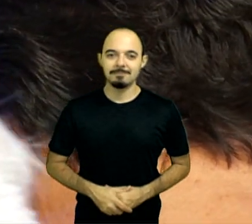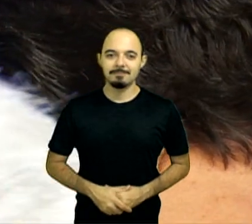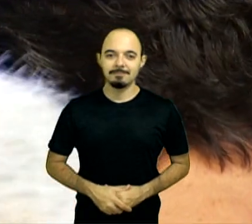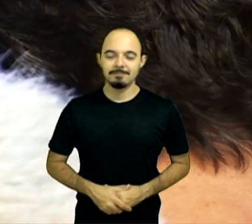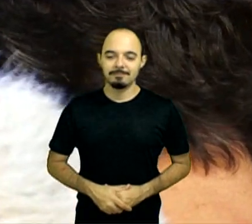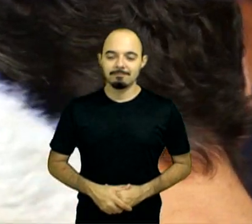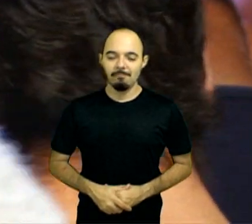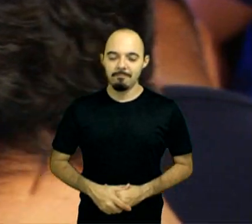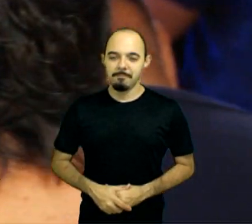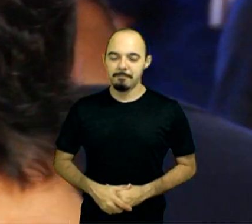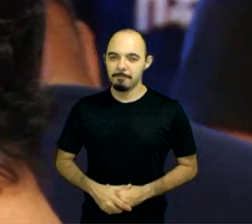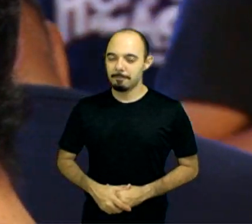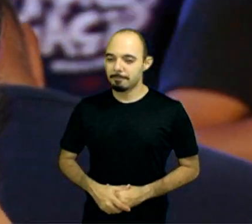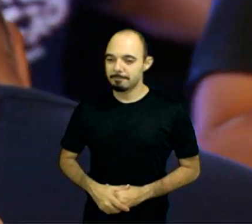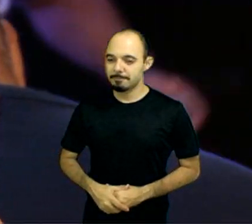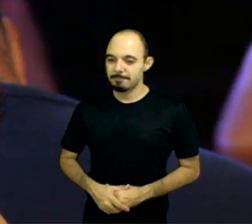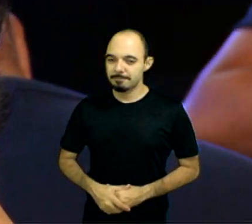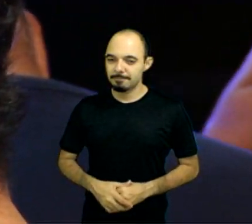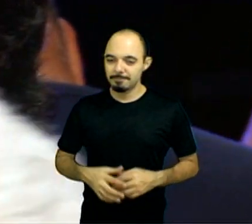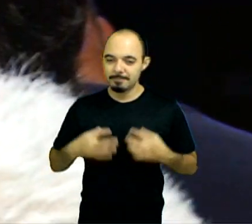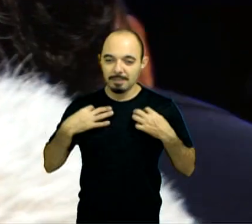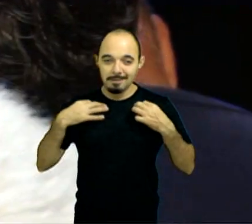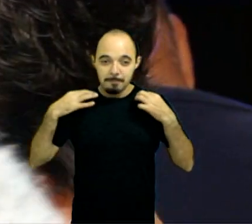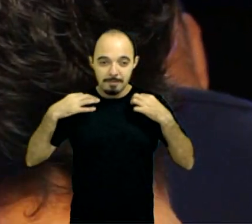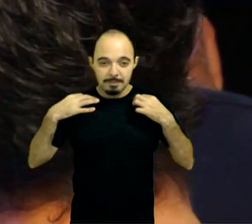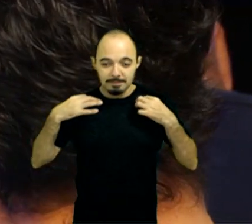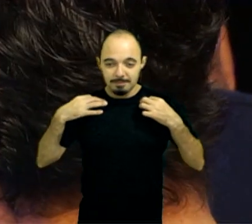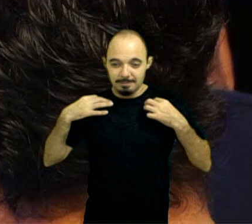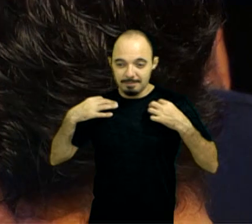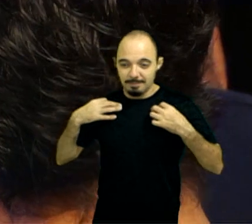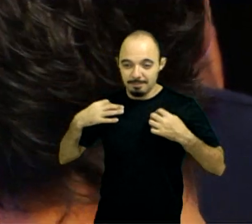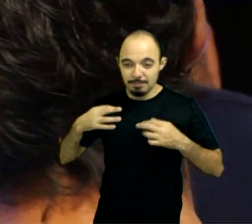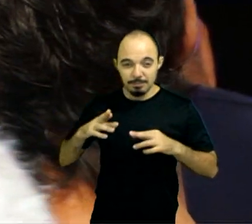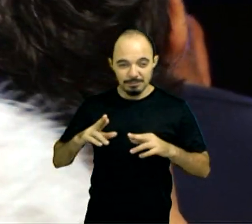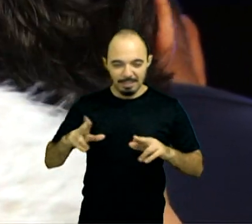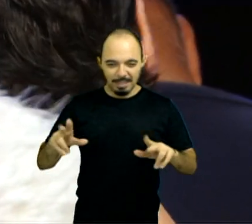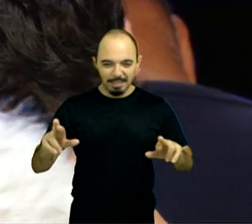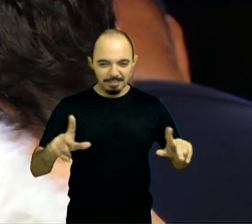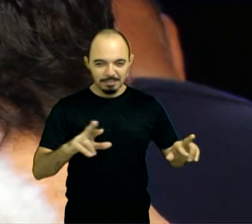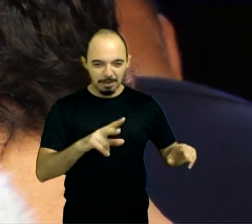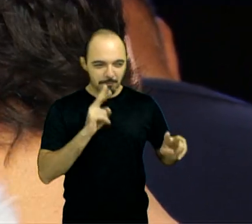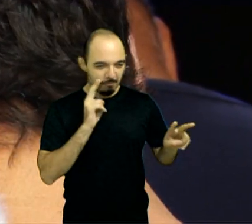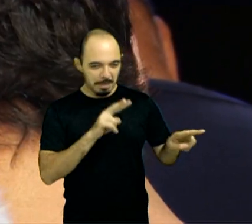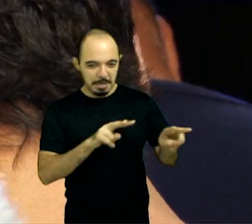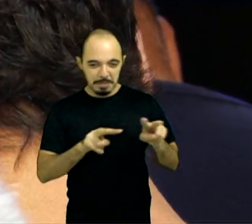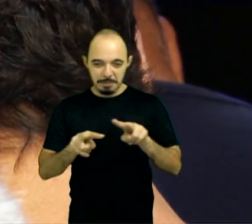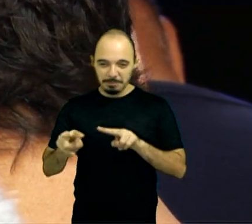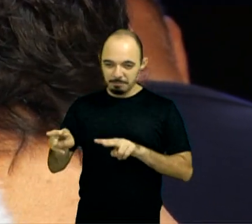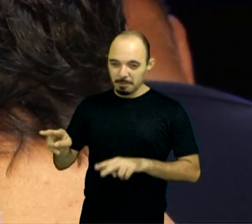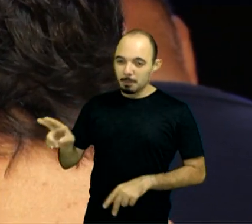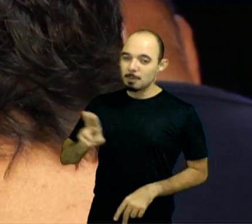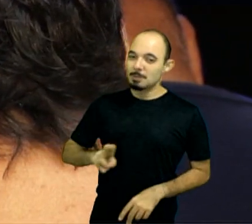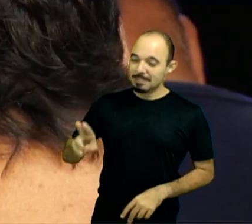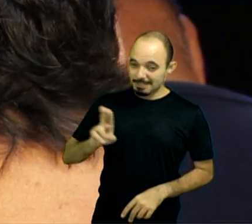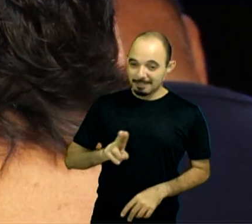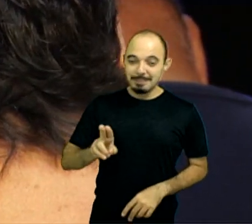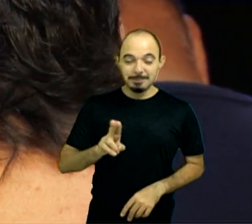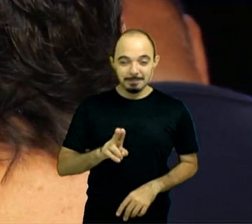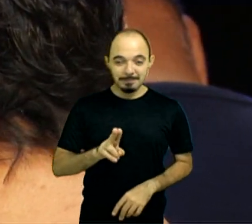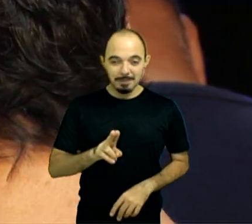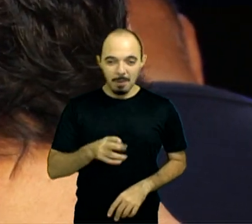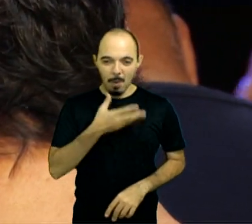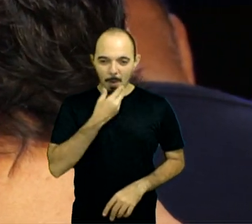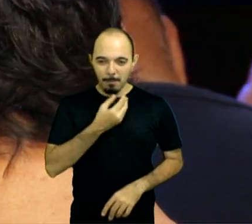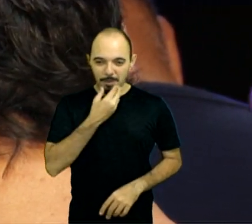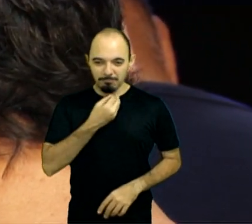Eu não vim com a minha camiseta hoje, Homens em Ação, mas eu fico feliz de ver os irmãos com essa camiseta, Homens em Ação.